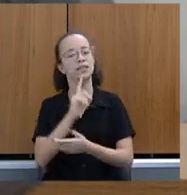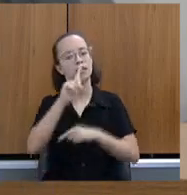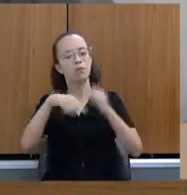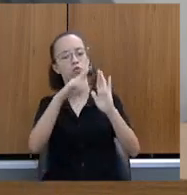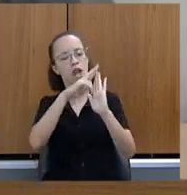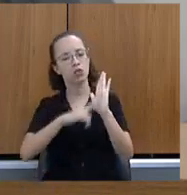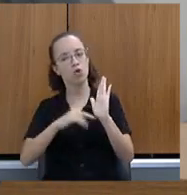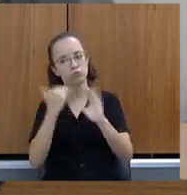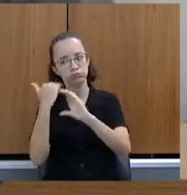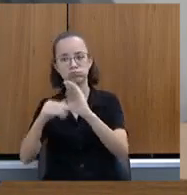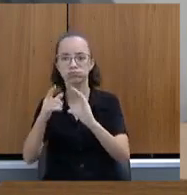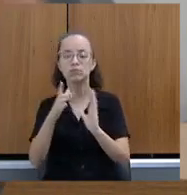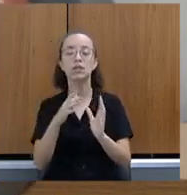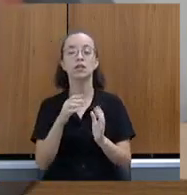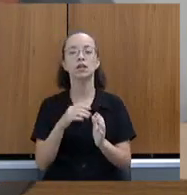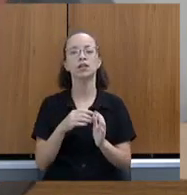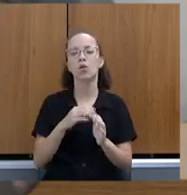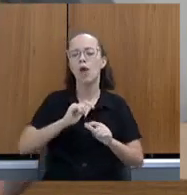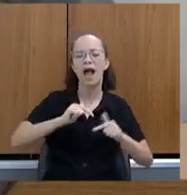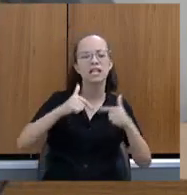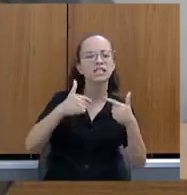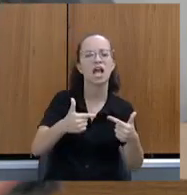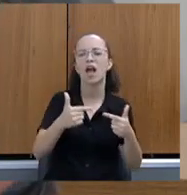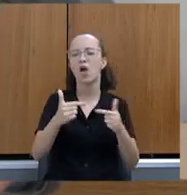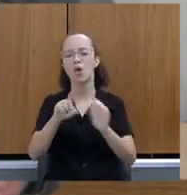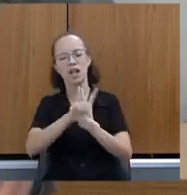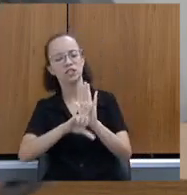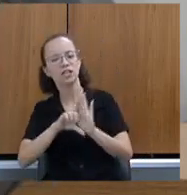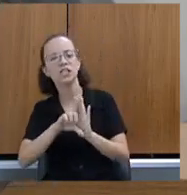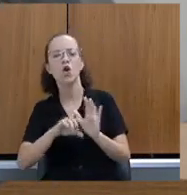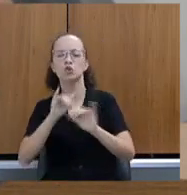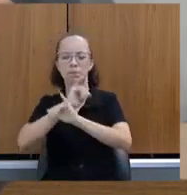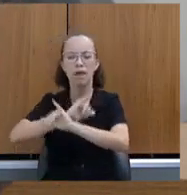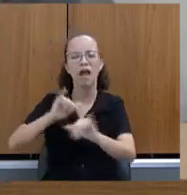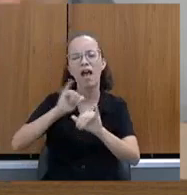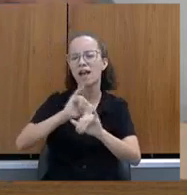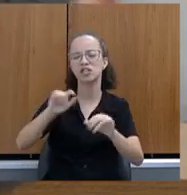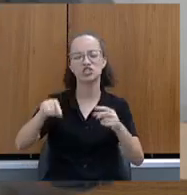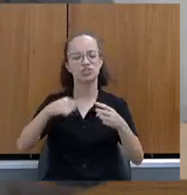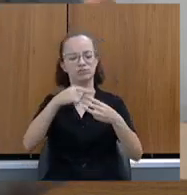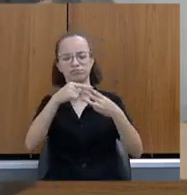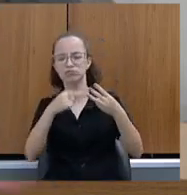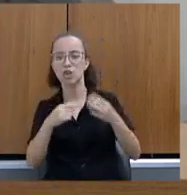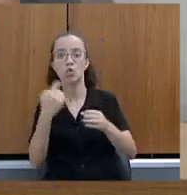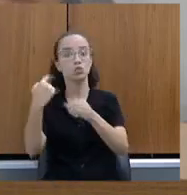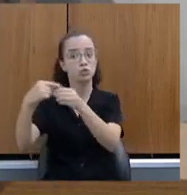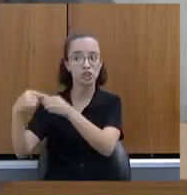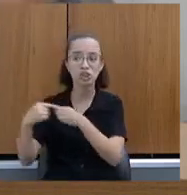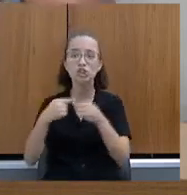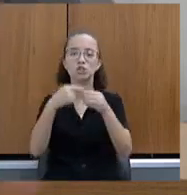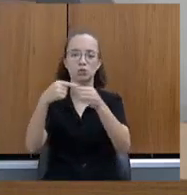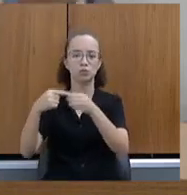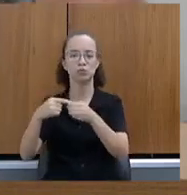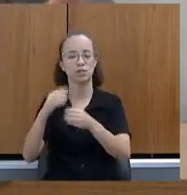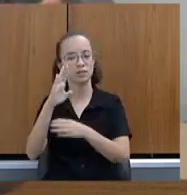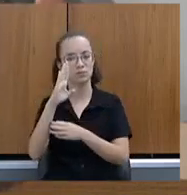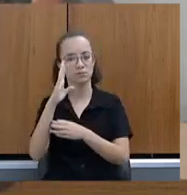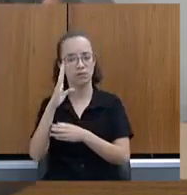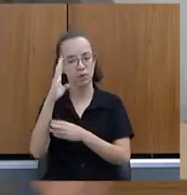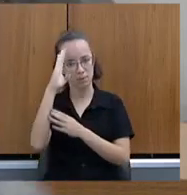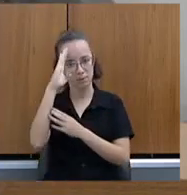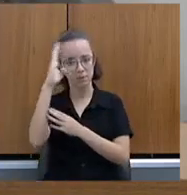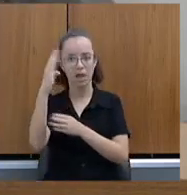essas ações de promoção de internacionalização de marketing os municípios que é o maior municípios